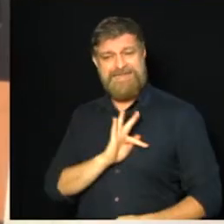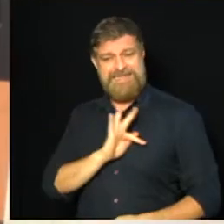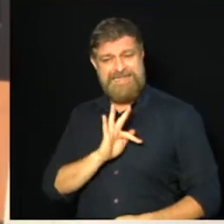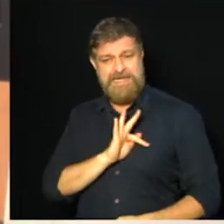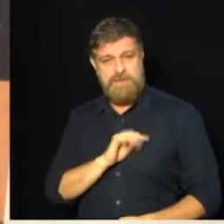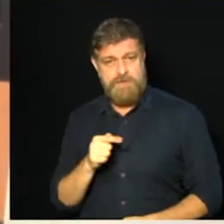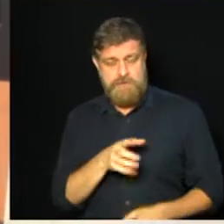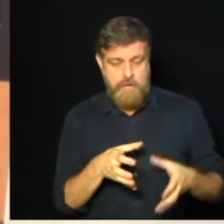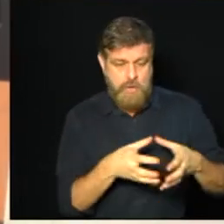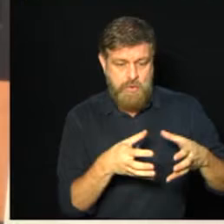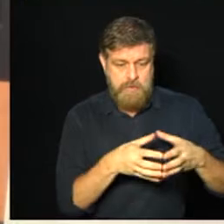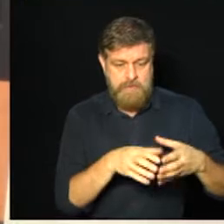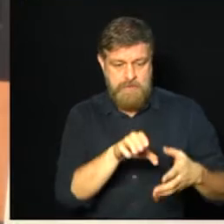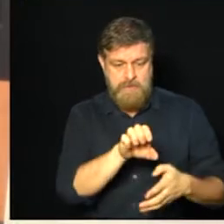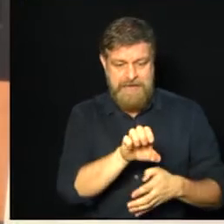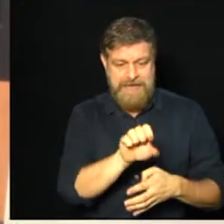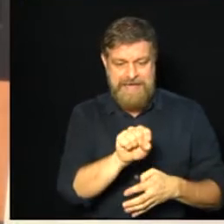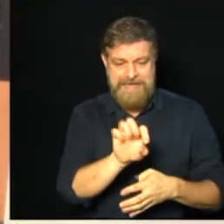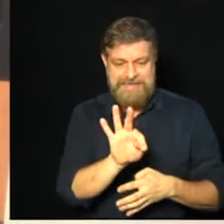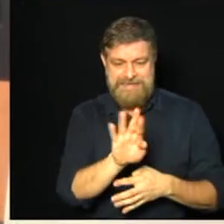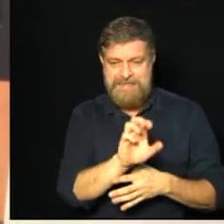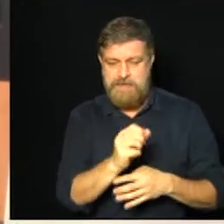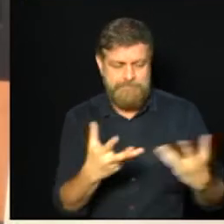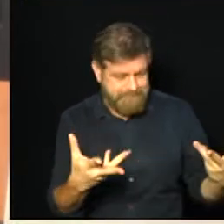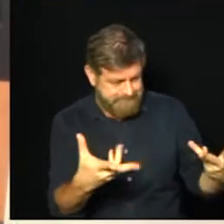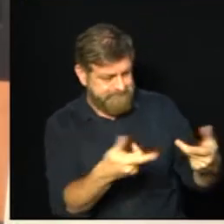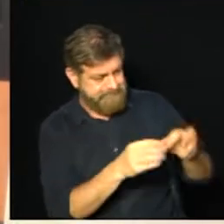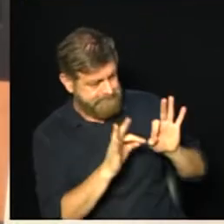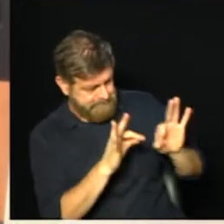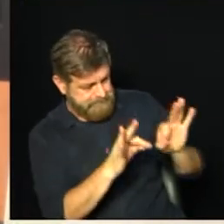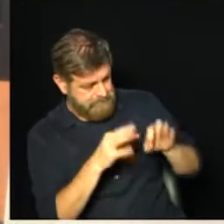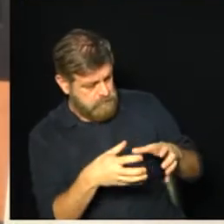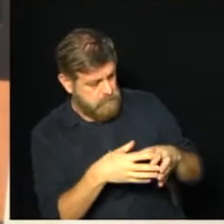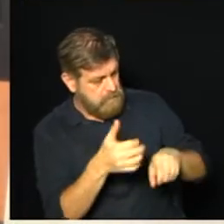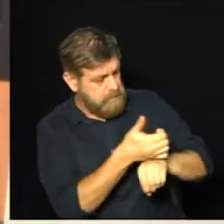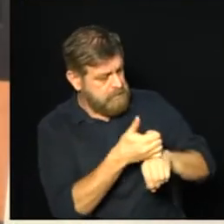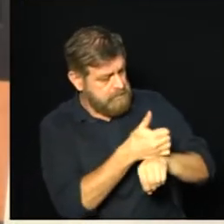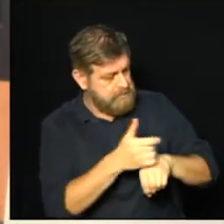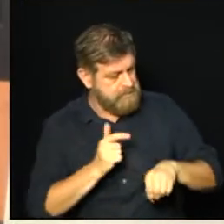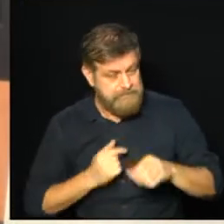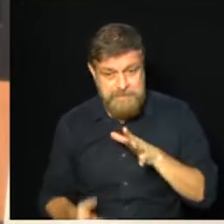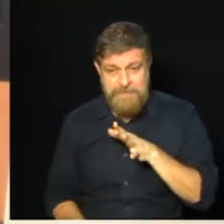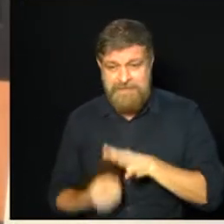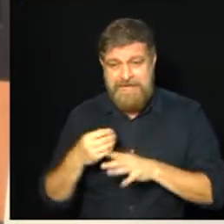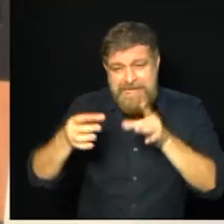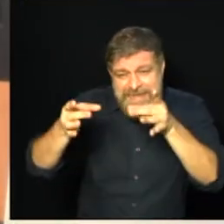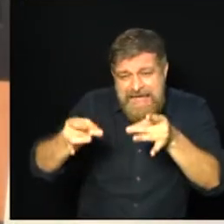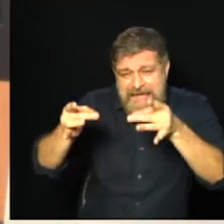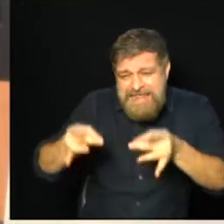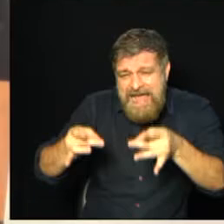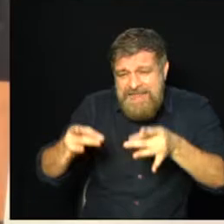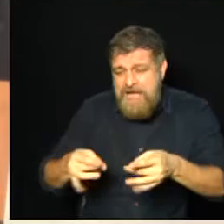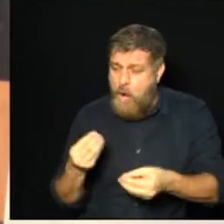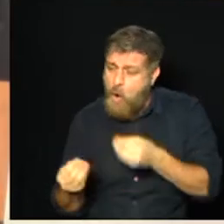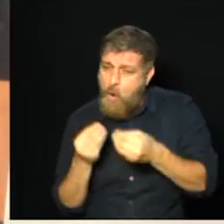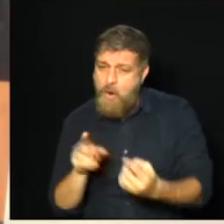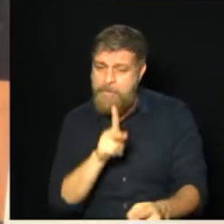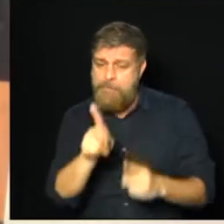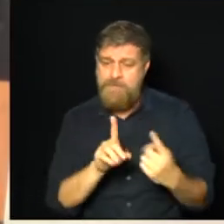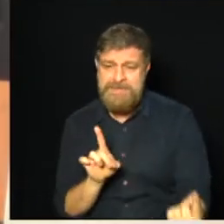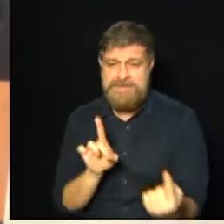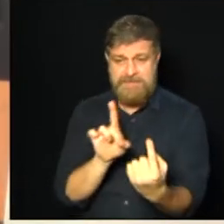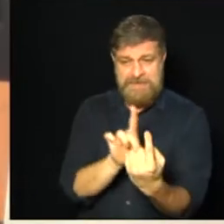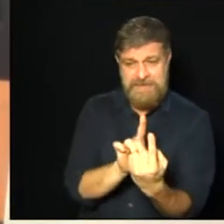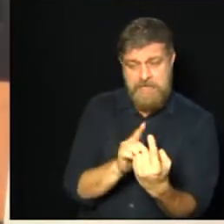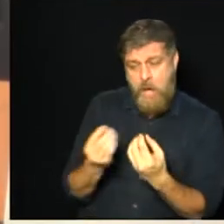equipe do Dr. Steno fez com brilhantismo de estabelecer em minúcias como que tem que ser feito o atendimento para a população, como